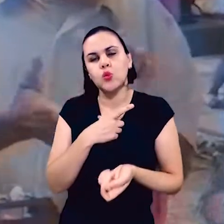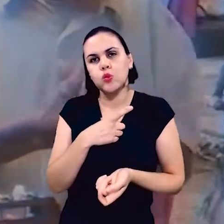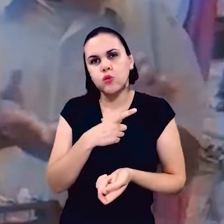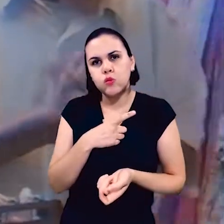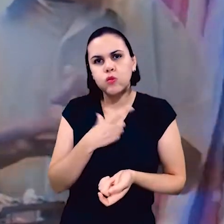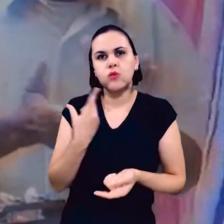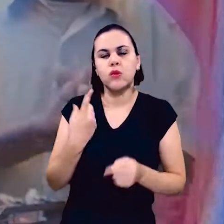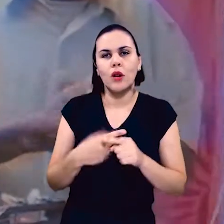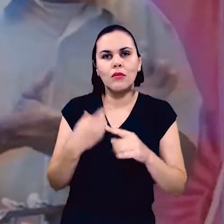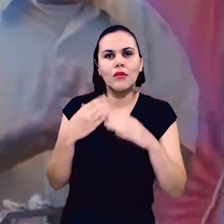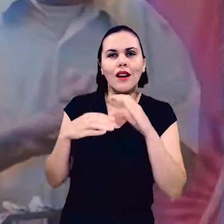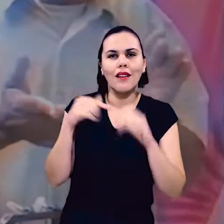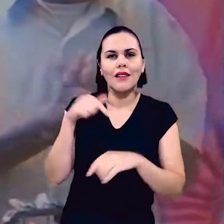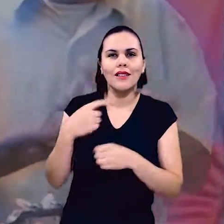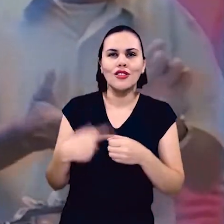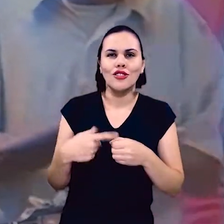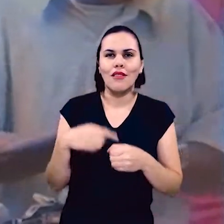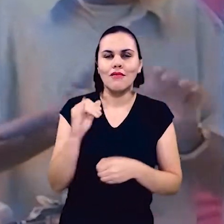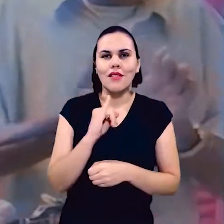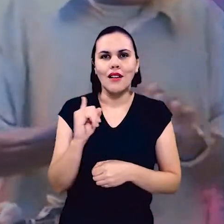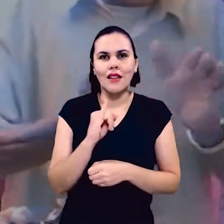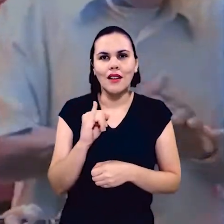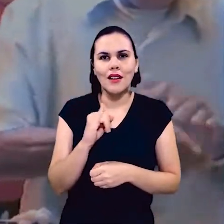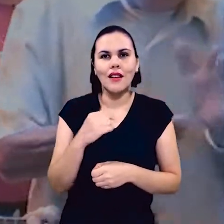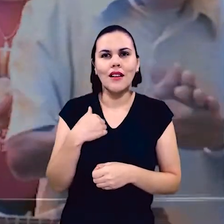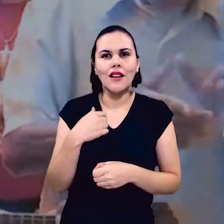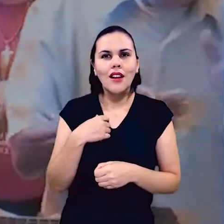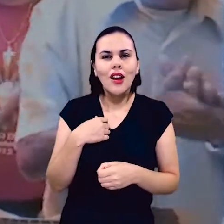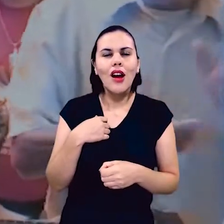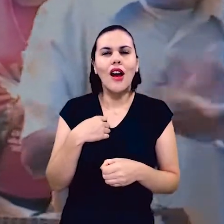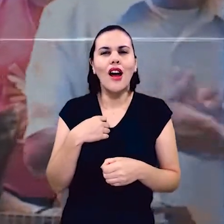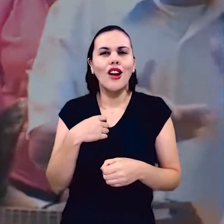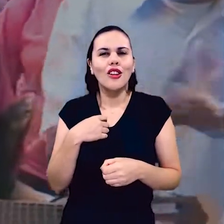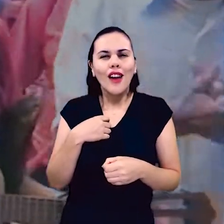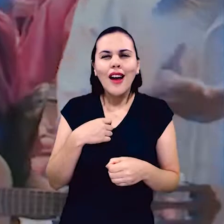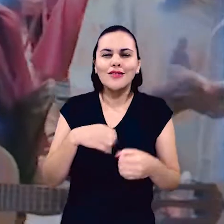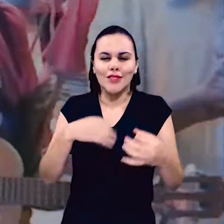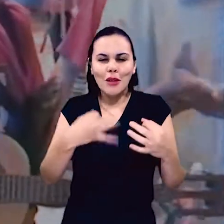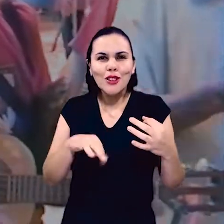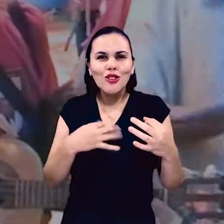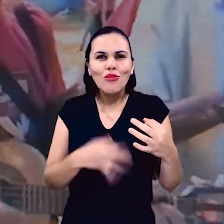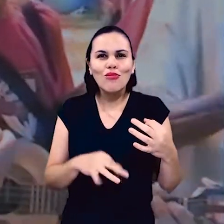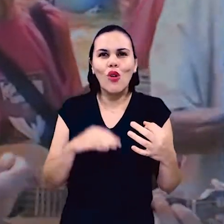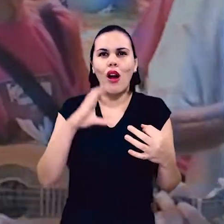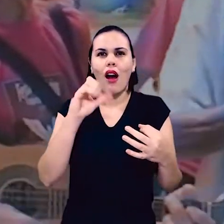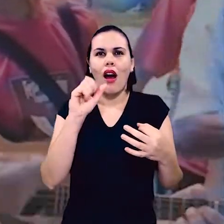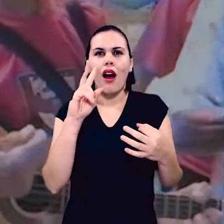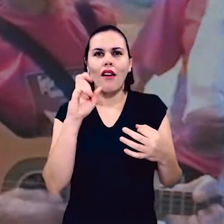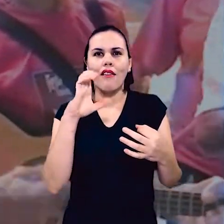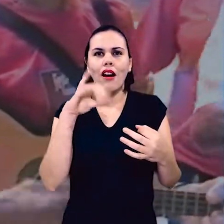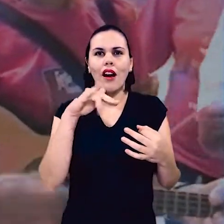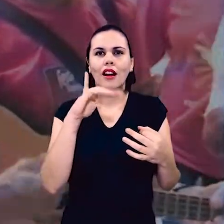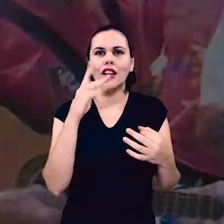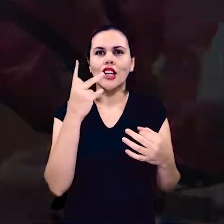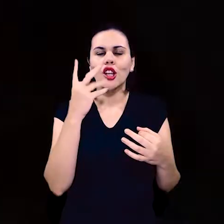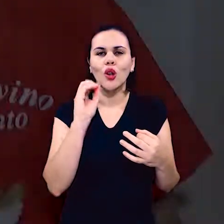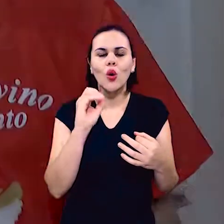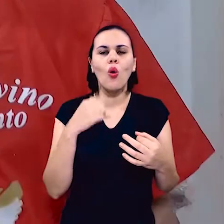né? De emoção de que vinha para cá, para Itanhaém. Aí é que eu tocava cavaquinho junto com o pessoal